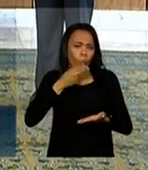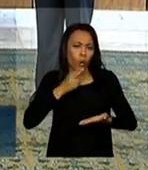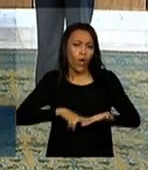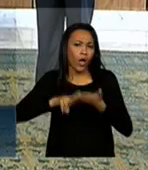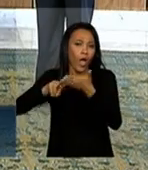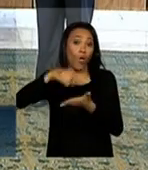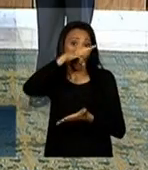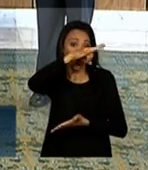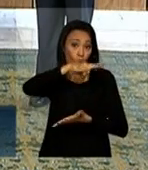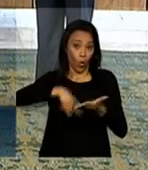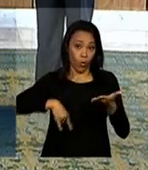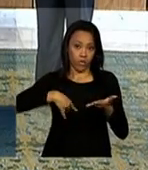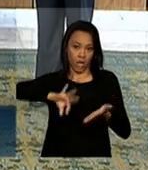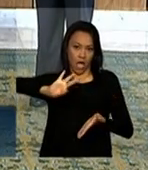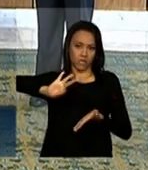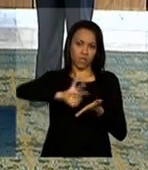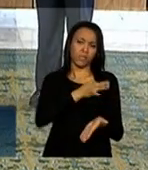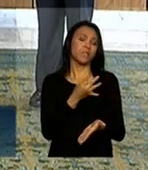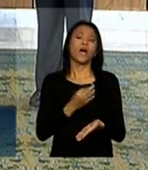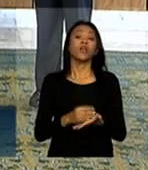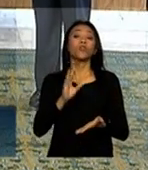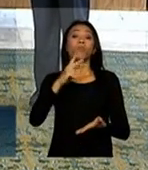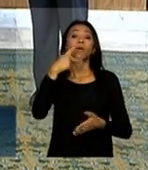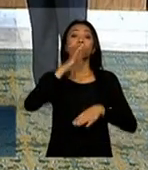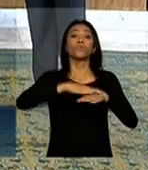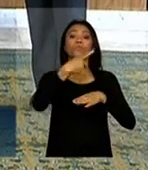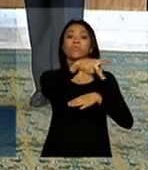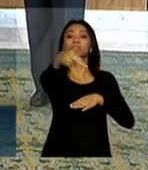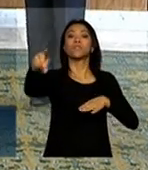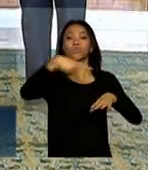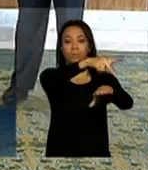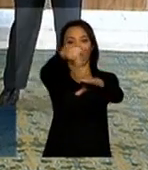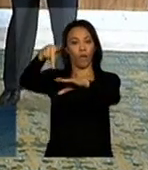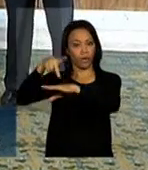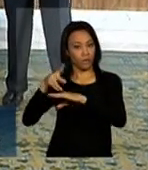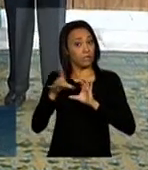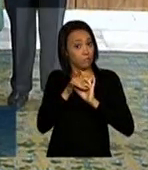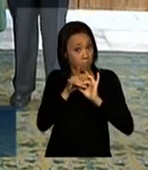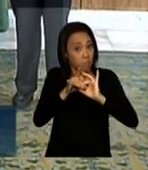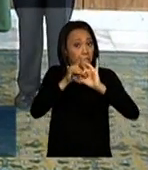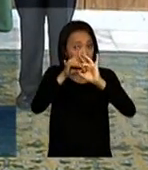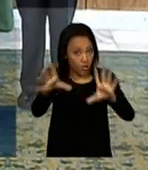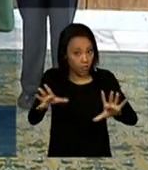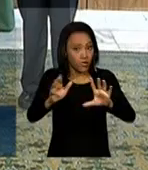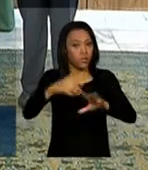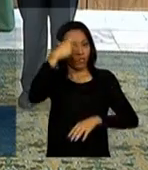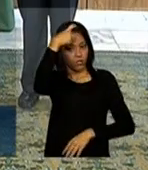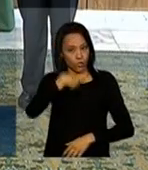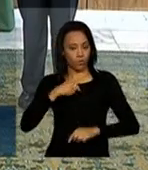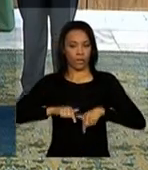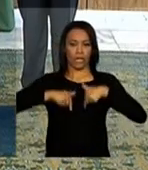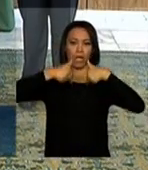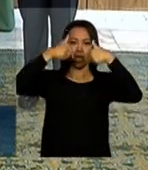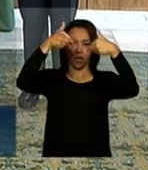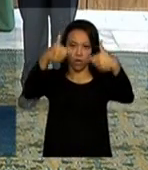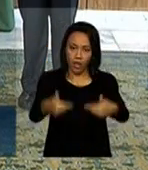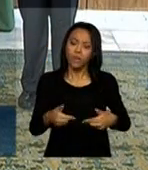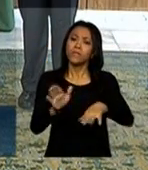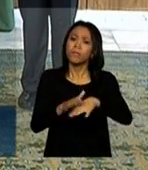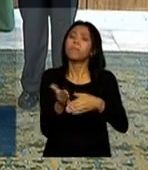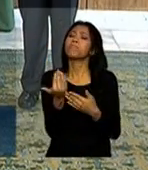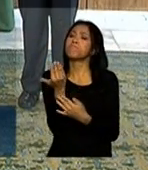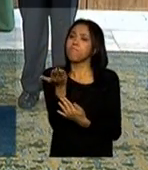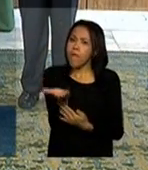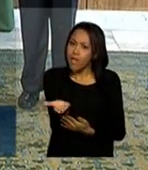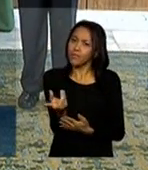assinado pelo chefe de Estado do país de origem que indica a classe do chefe da missão diplomática e pede que ele